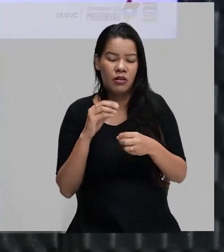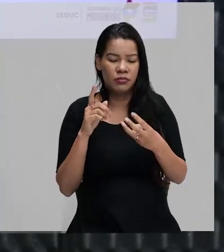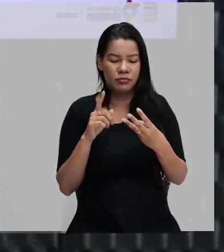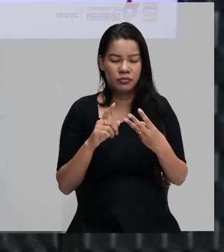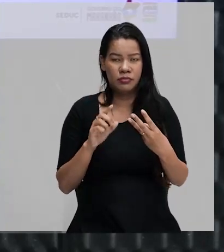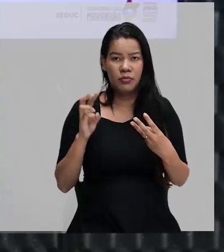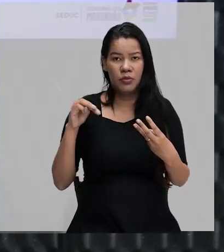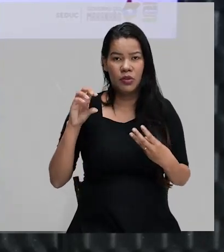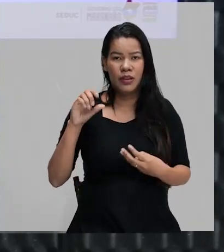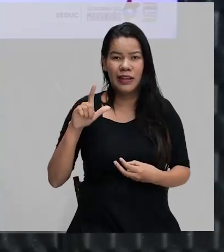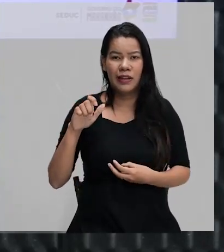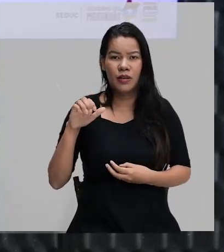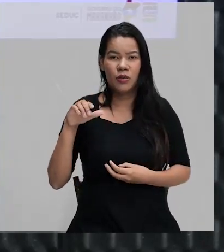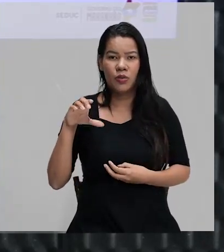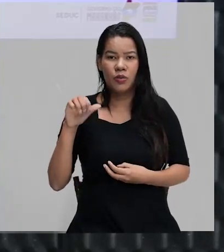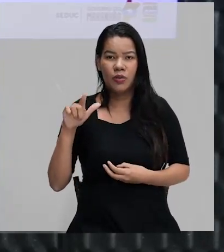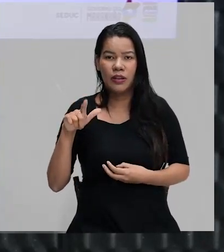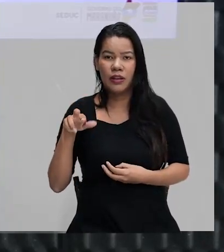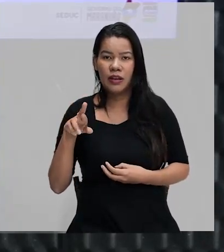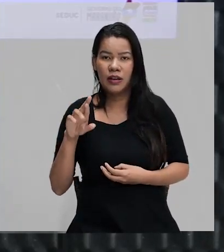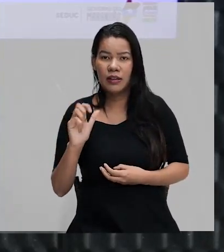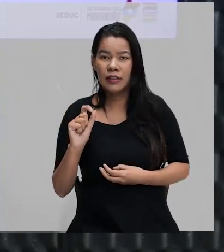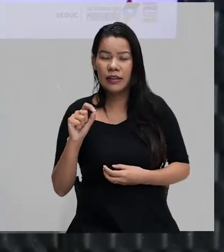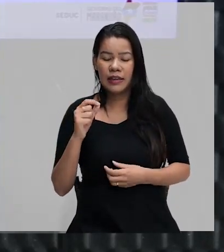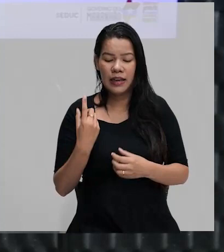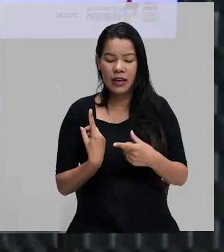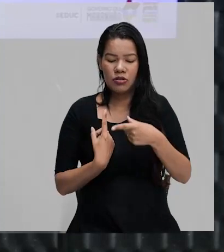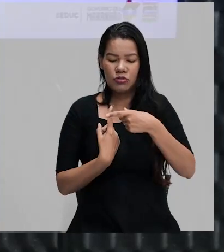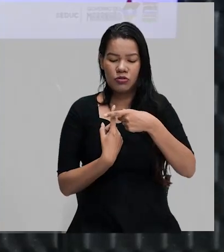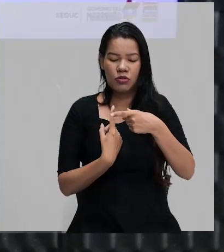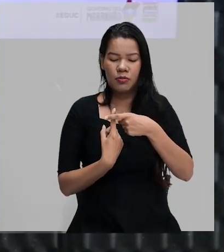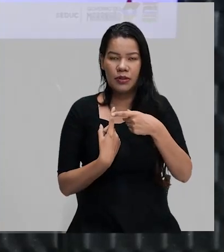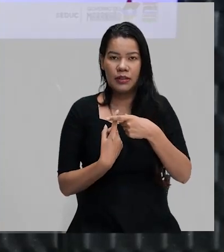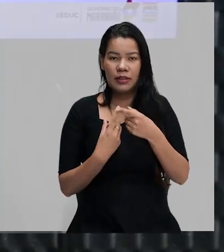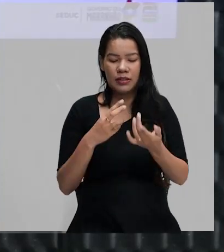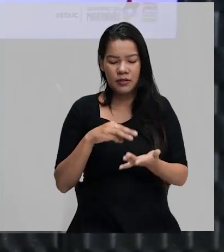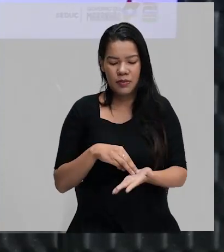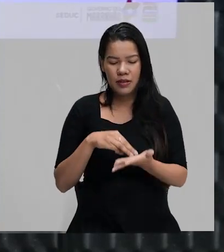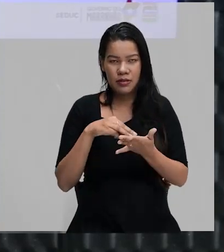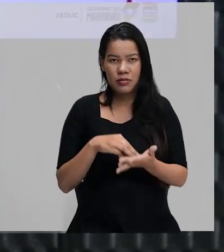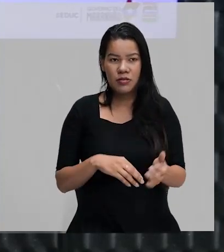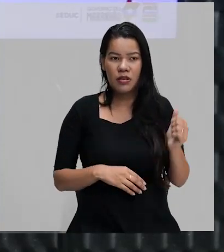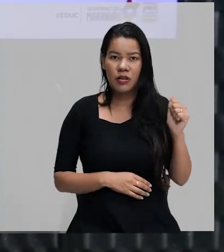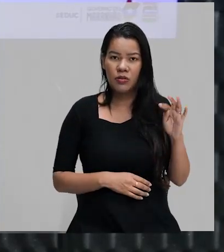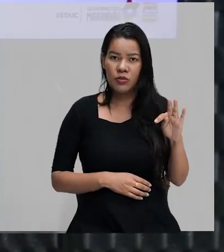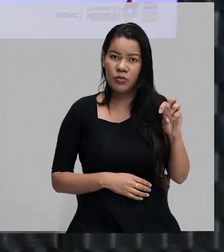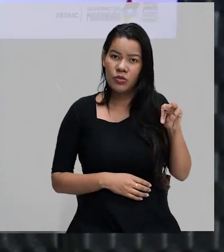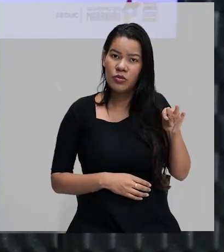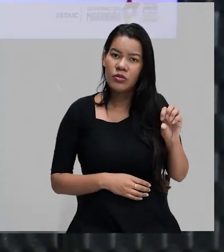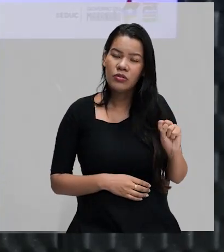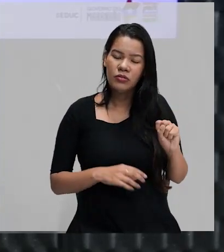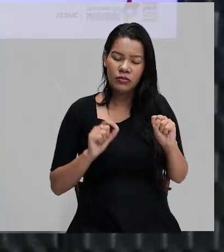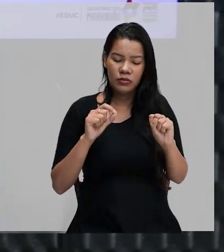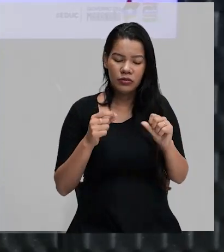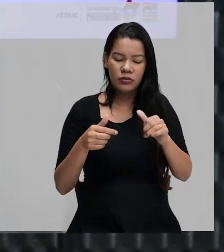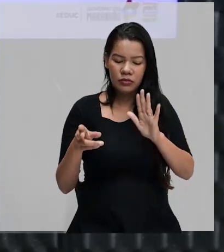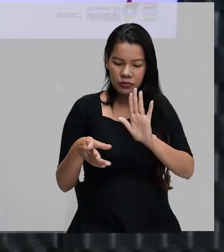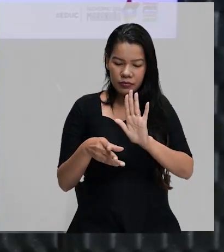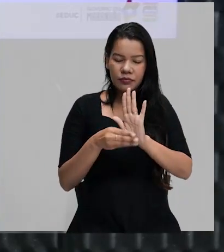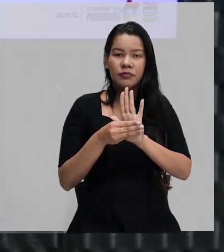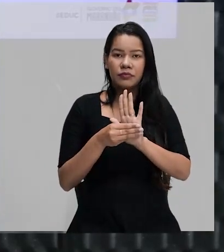massa molecular será o somatório das massas dos átomos que vão compor aquela substância.